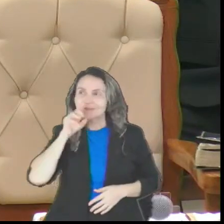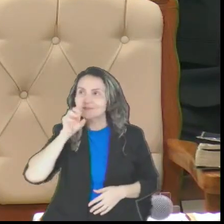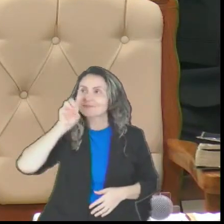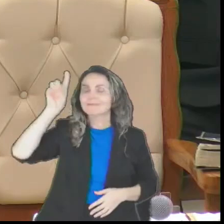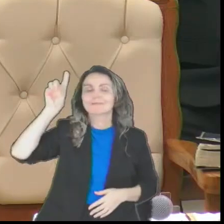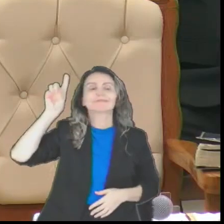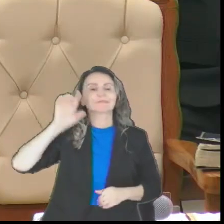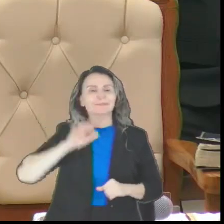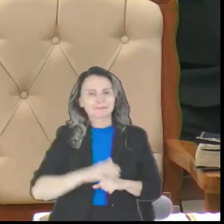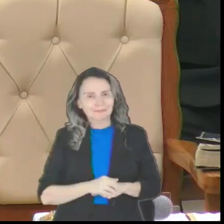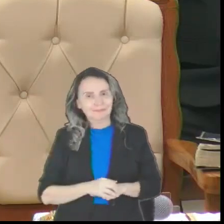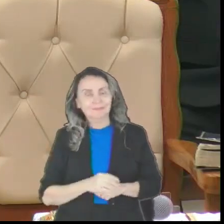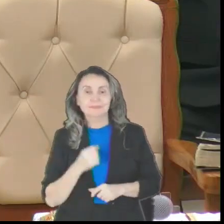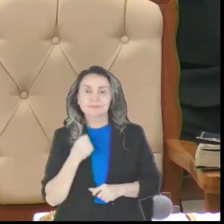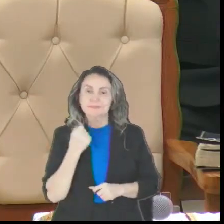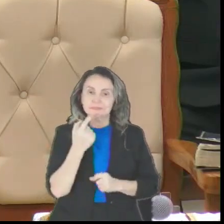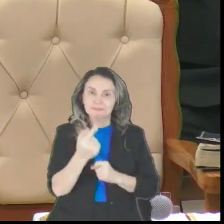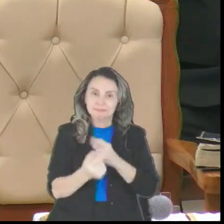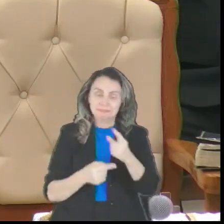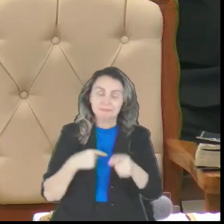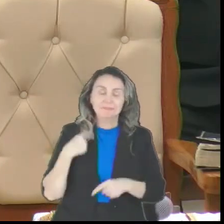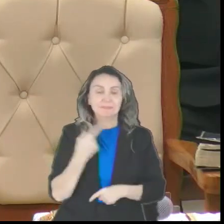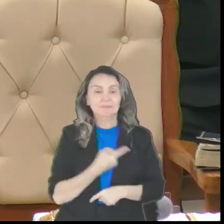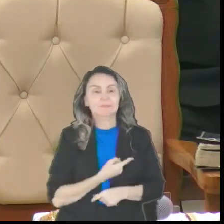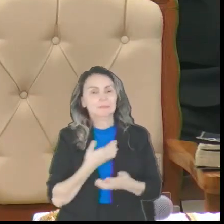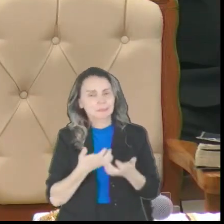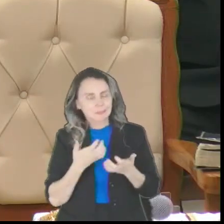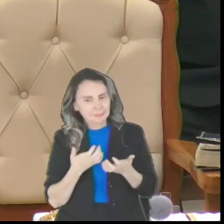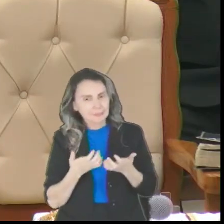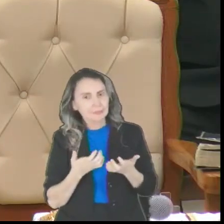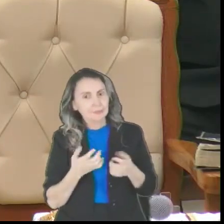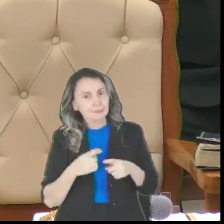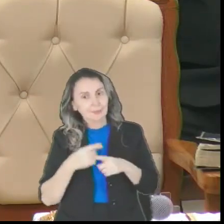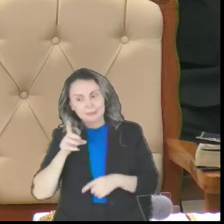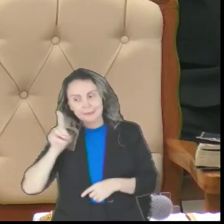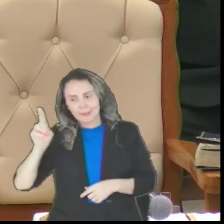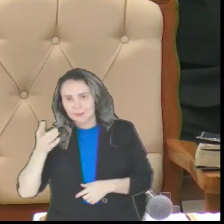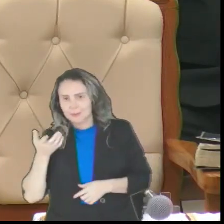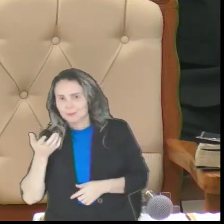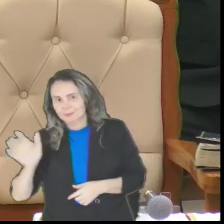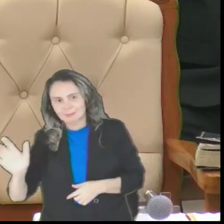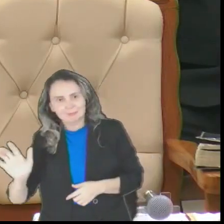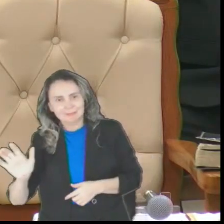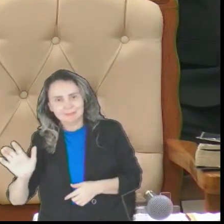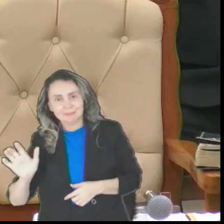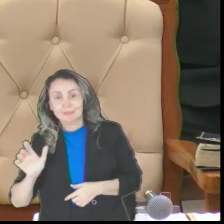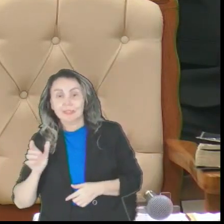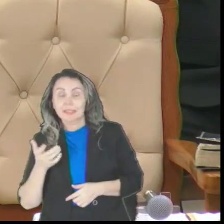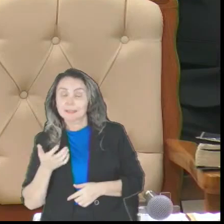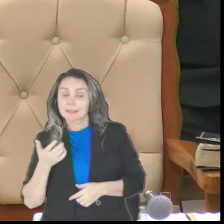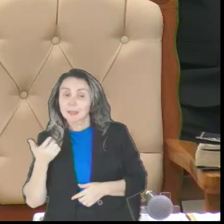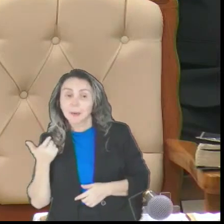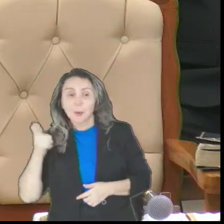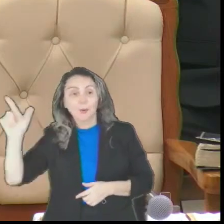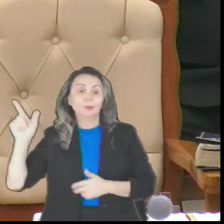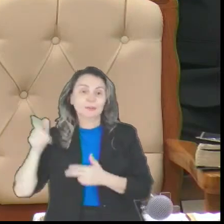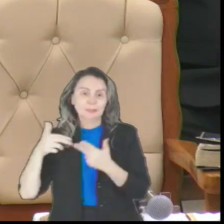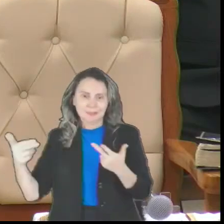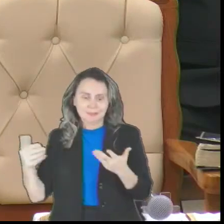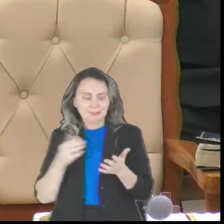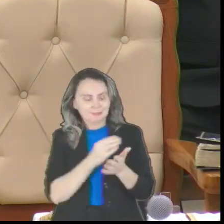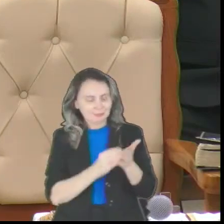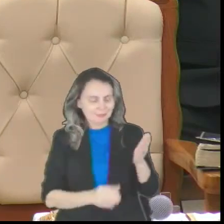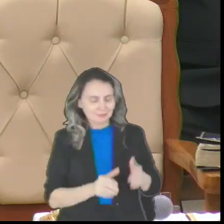Às vezes nós queremos uma coisa, mas Deus não quer aquilo para nossas vidas. No capítulo 16